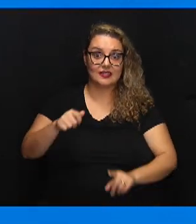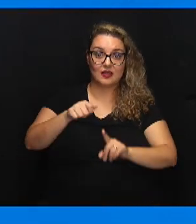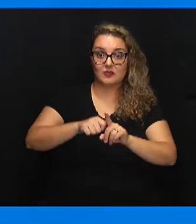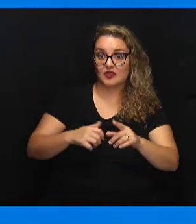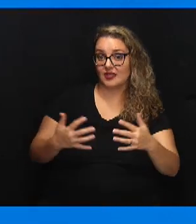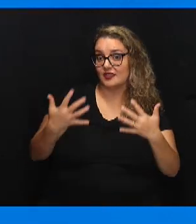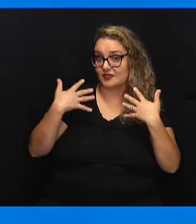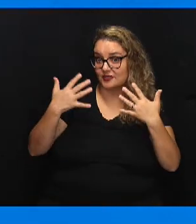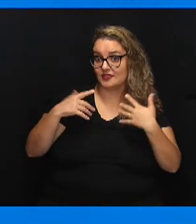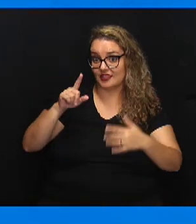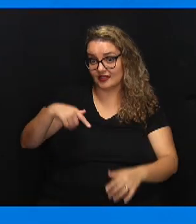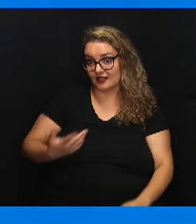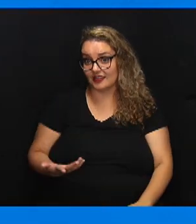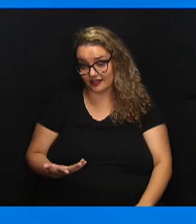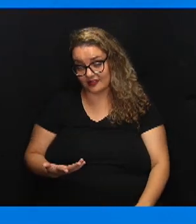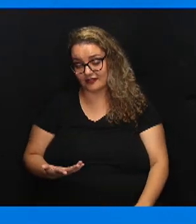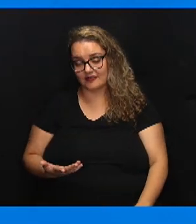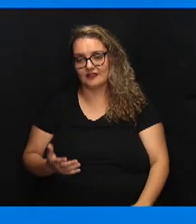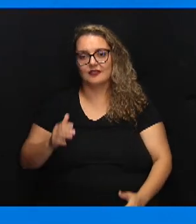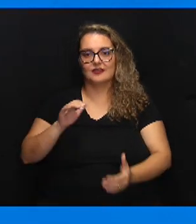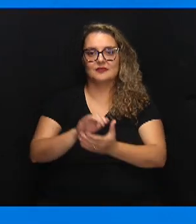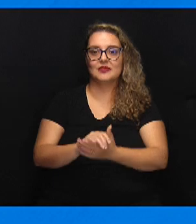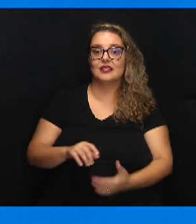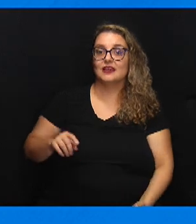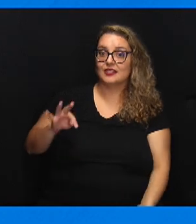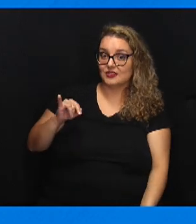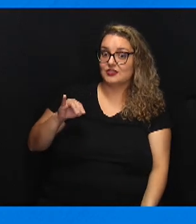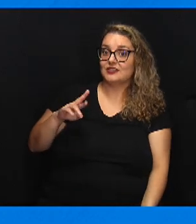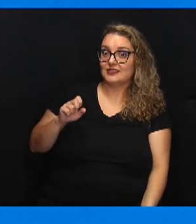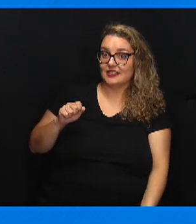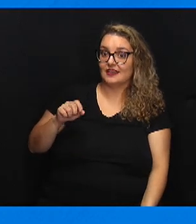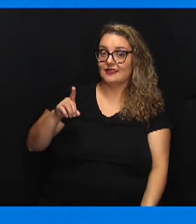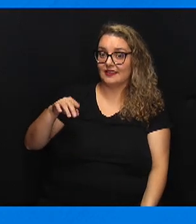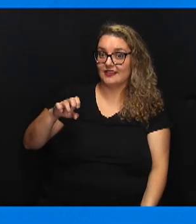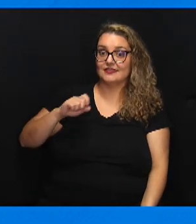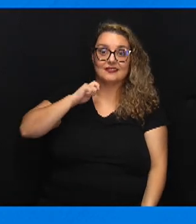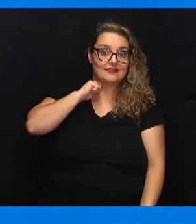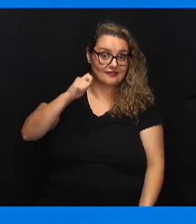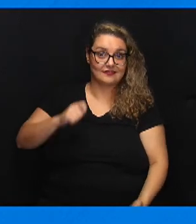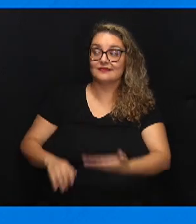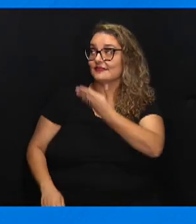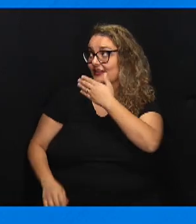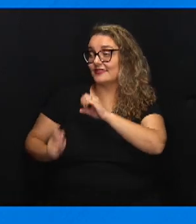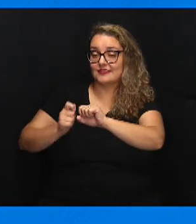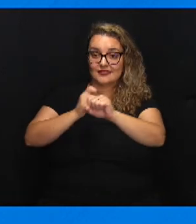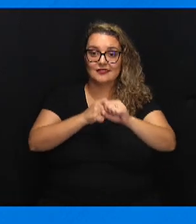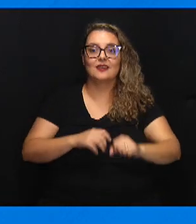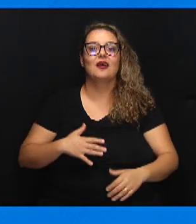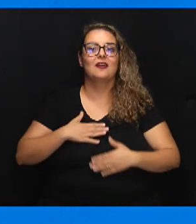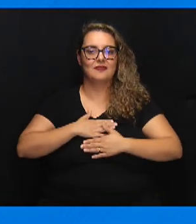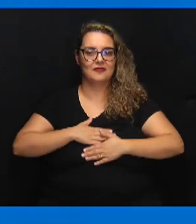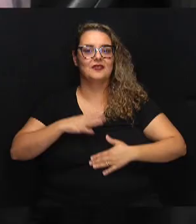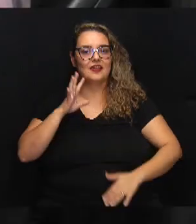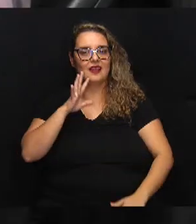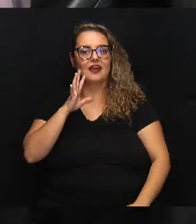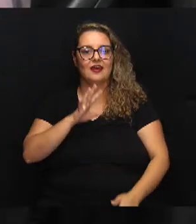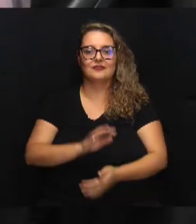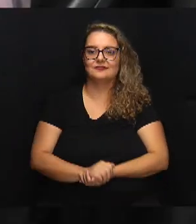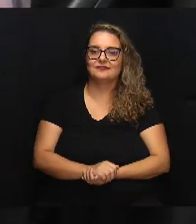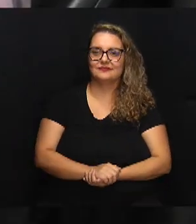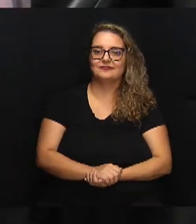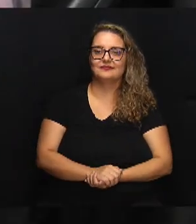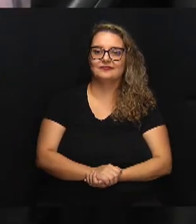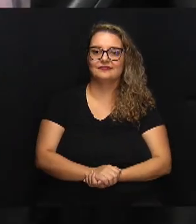aí, isso é Tiradentes. Sim. Aliás, essa é a estátua de Tiradentes, né? Foi muito gostoso. E